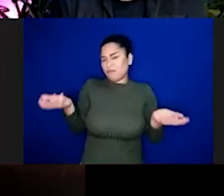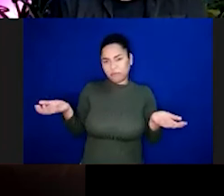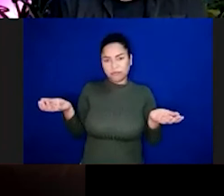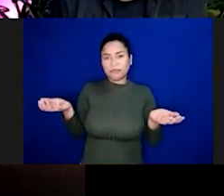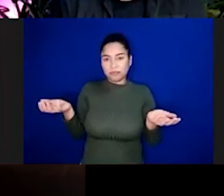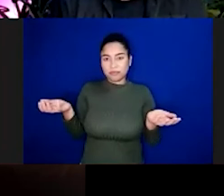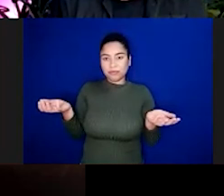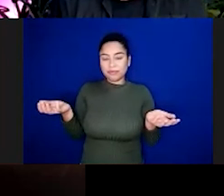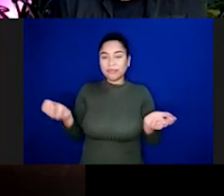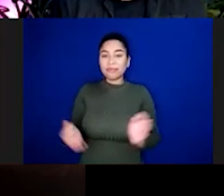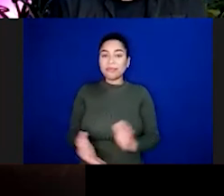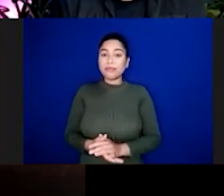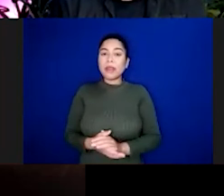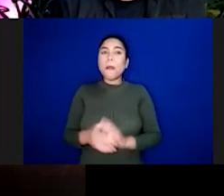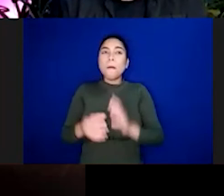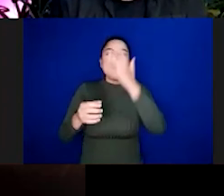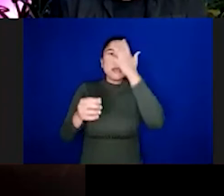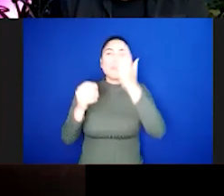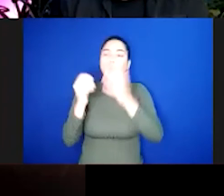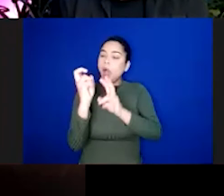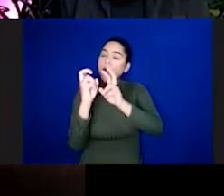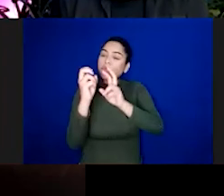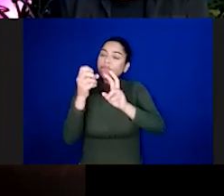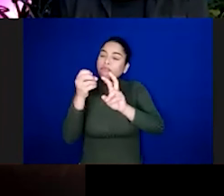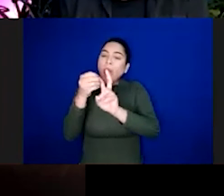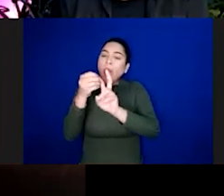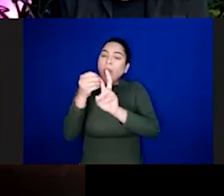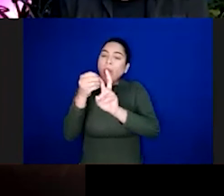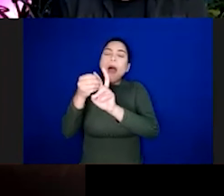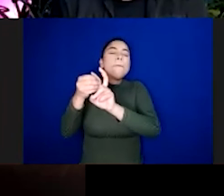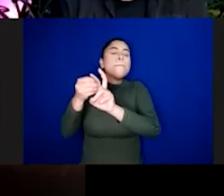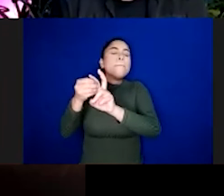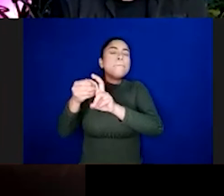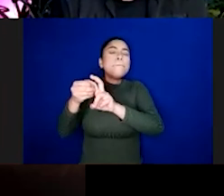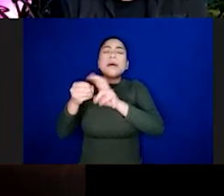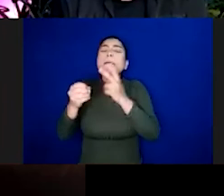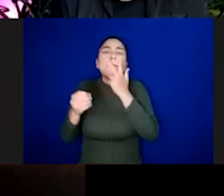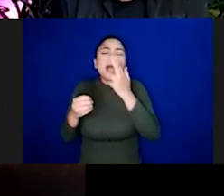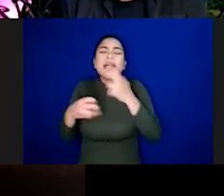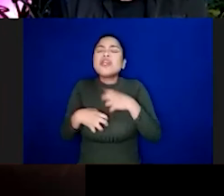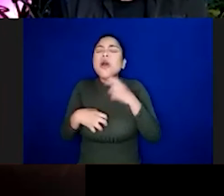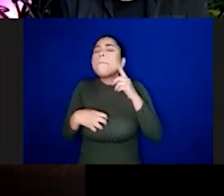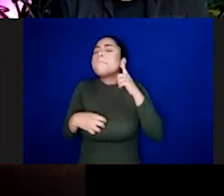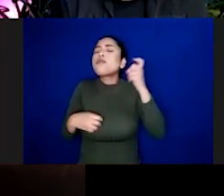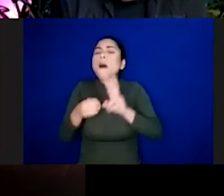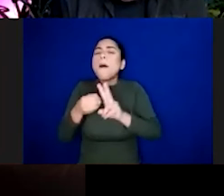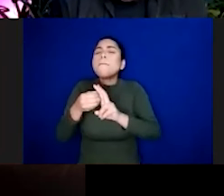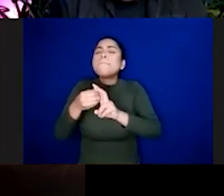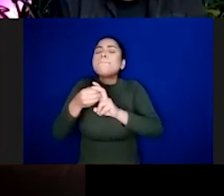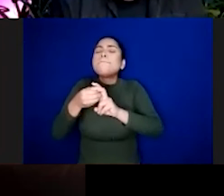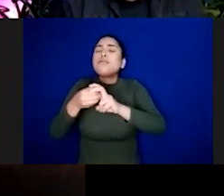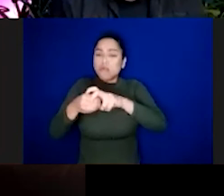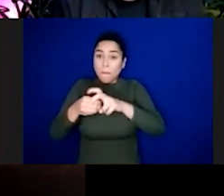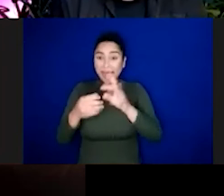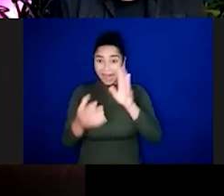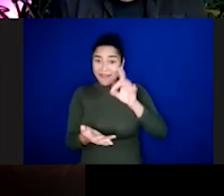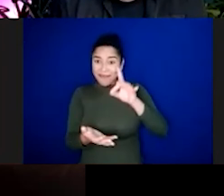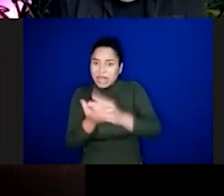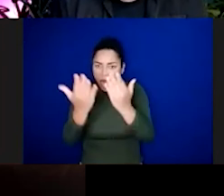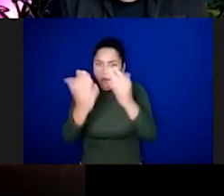já tá com esse sentimento e está ouvindo nesse momento mesmo que essa garrafa não esteja sendo aberta na sua